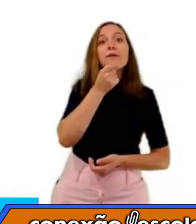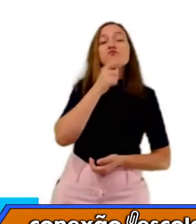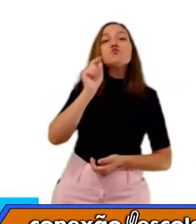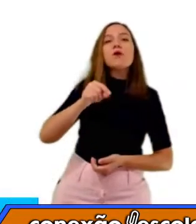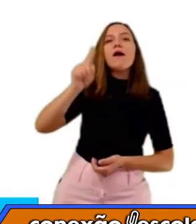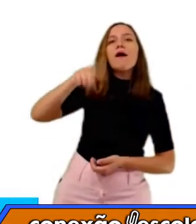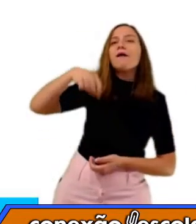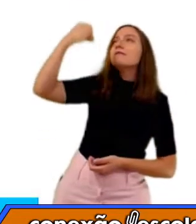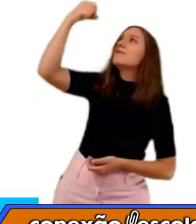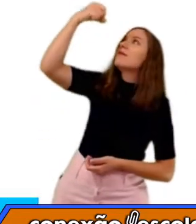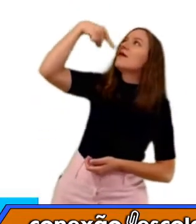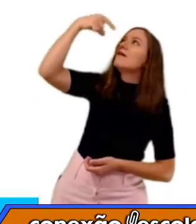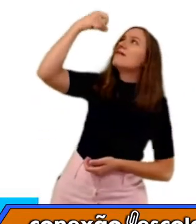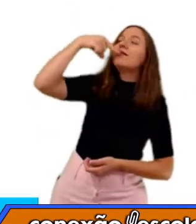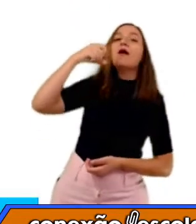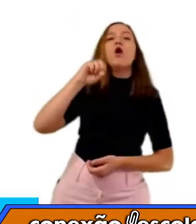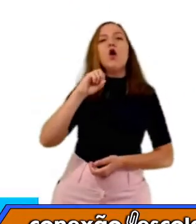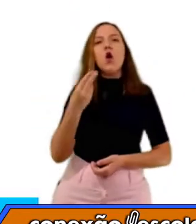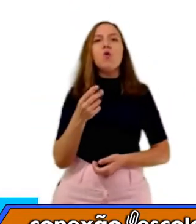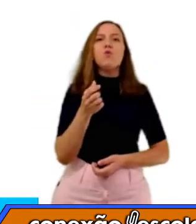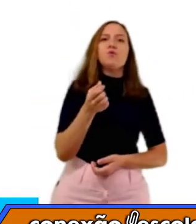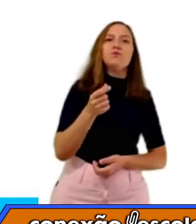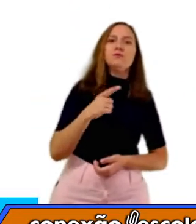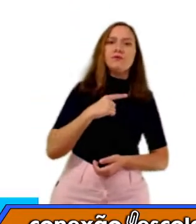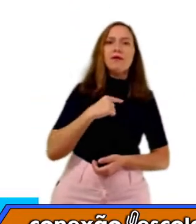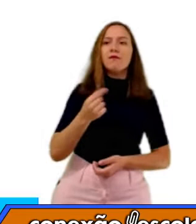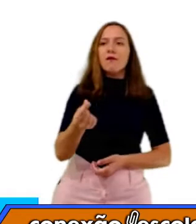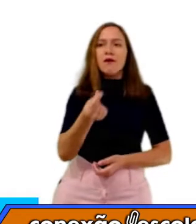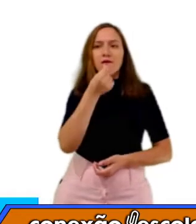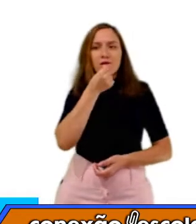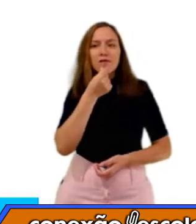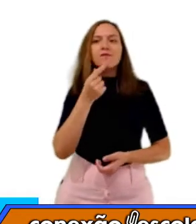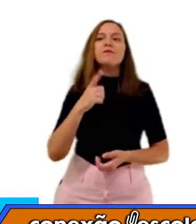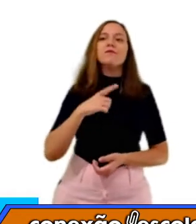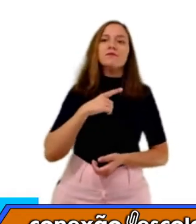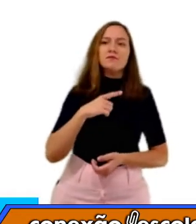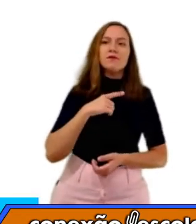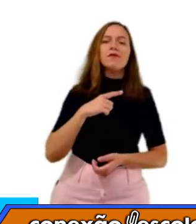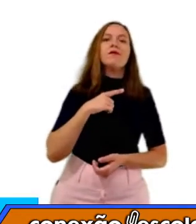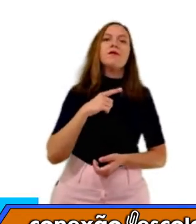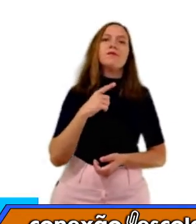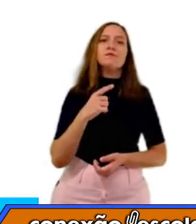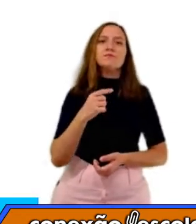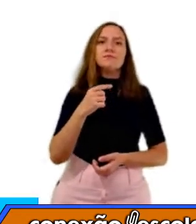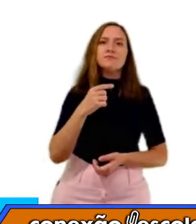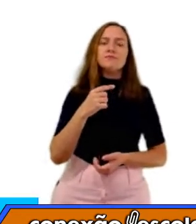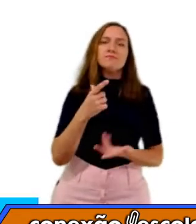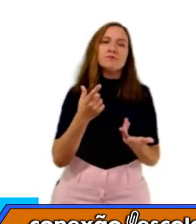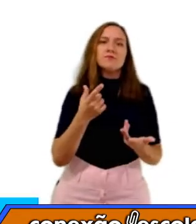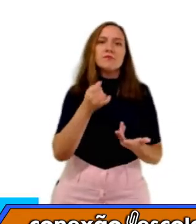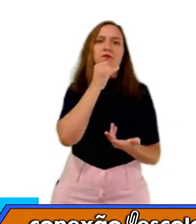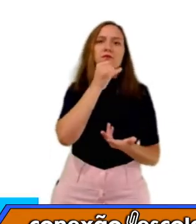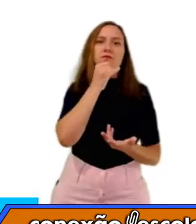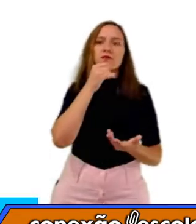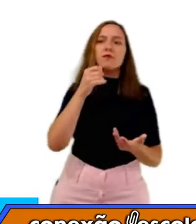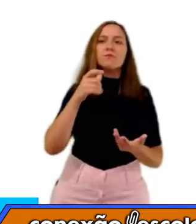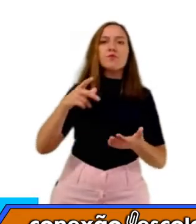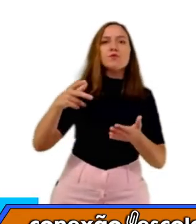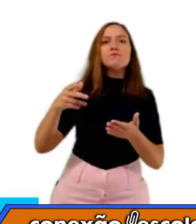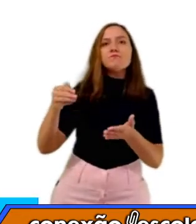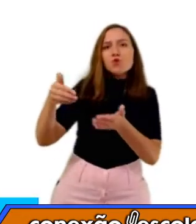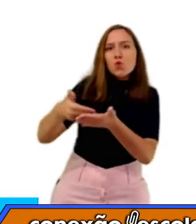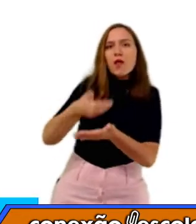que ela vem em comprimido, ela pode ser injetável, Então, nós temos os xaropes, nós